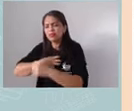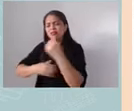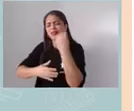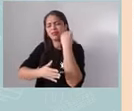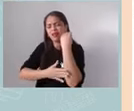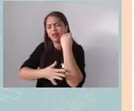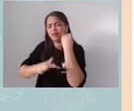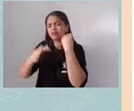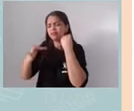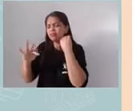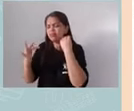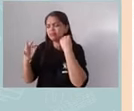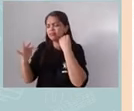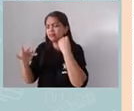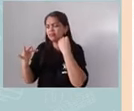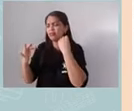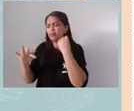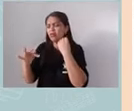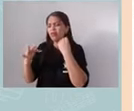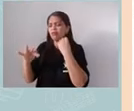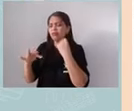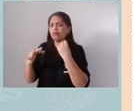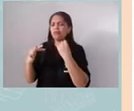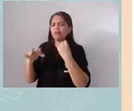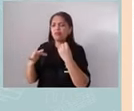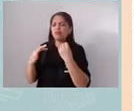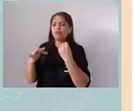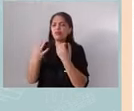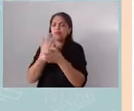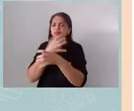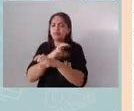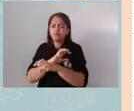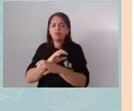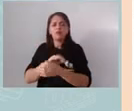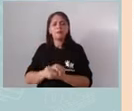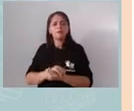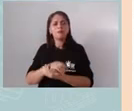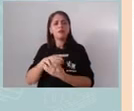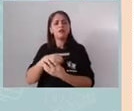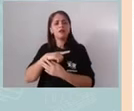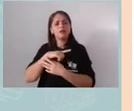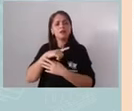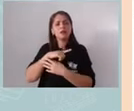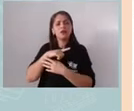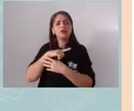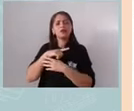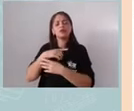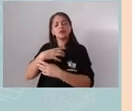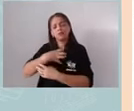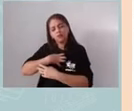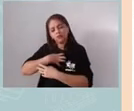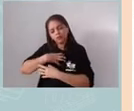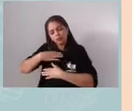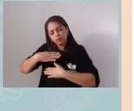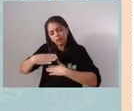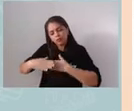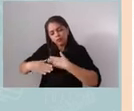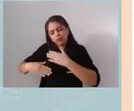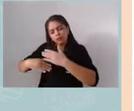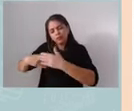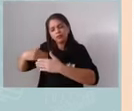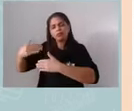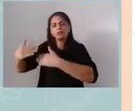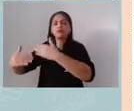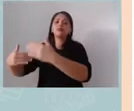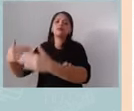e etc. Então, ela se torna uma doença crônica. Então, as doenças crônicas são aquelas que os sintomas, eles vão perdurar, eles vão passar mais tempo,